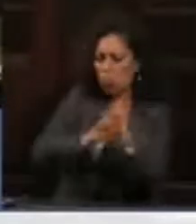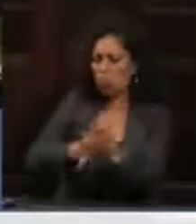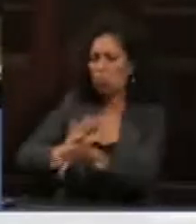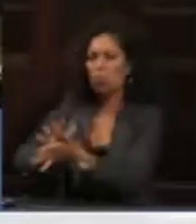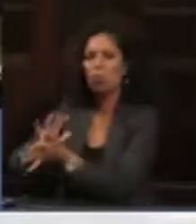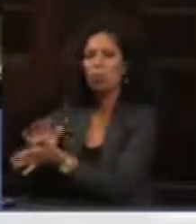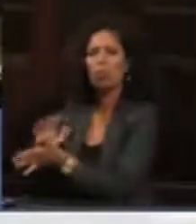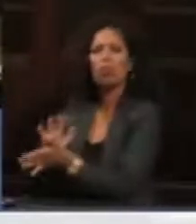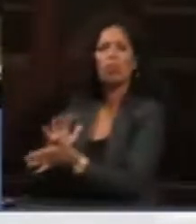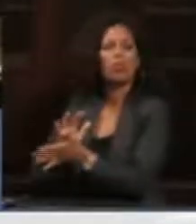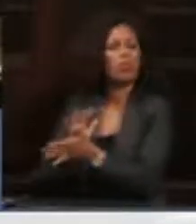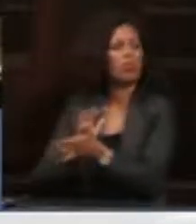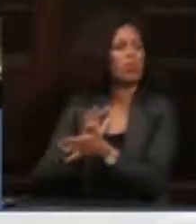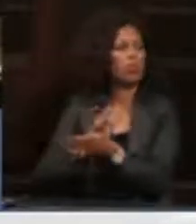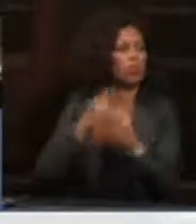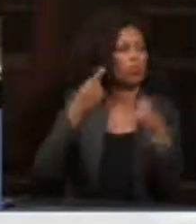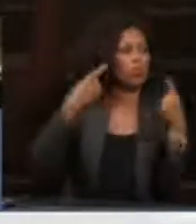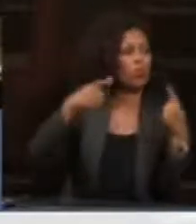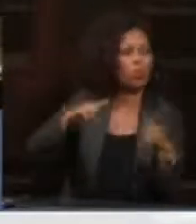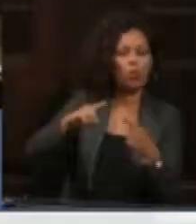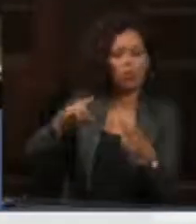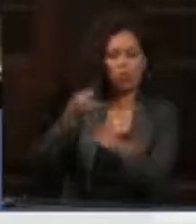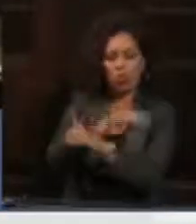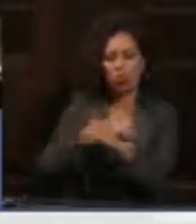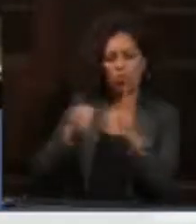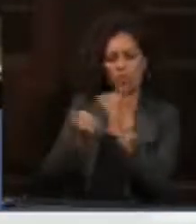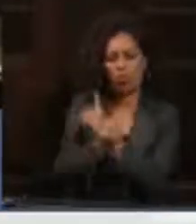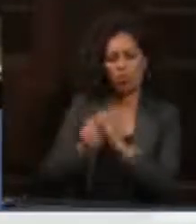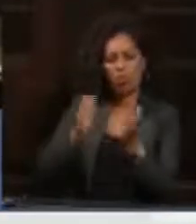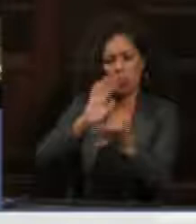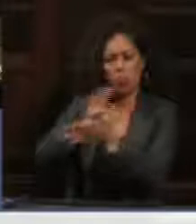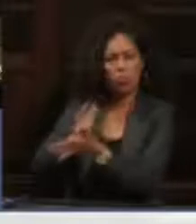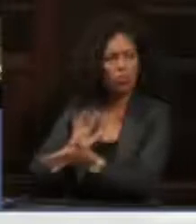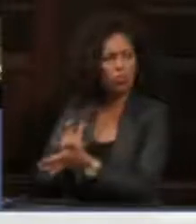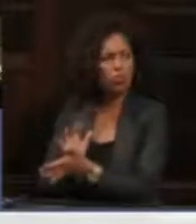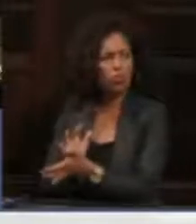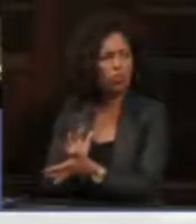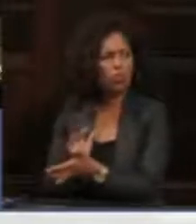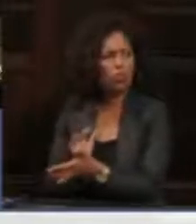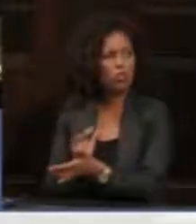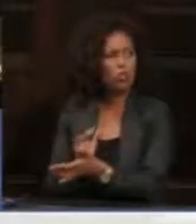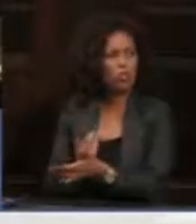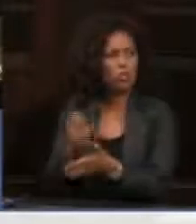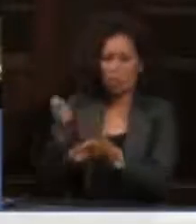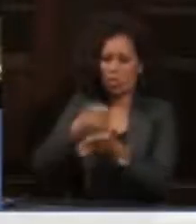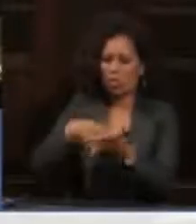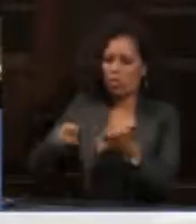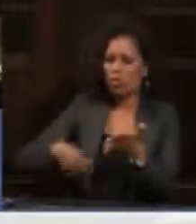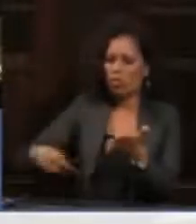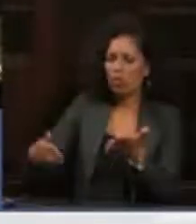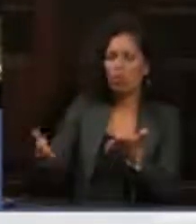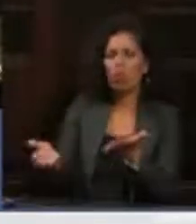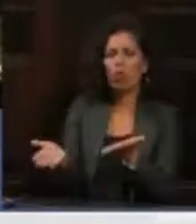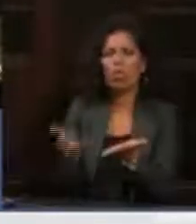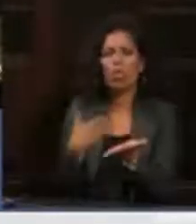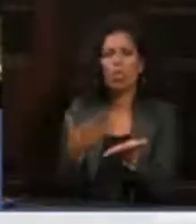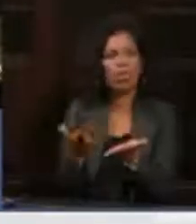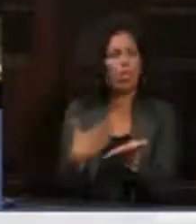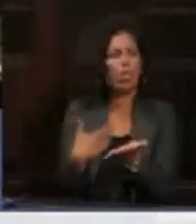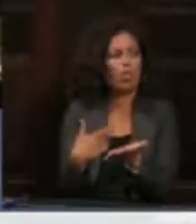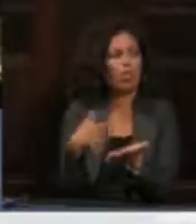estrutura racista dessa sociedade, e que escreveu o livro